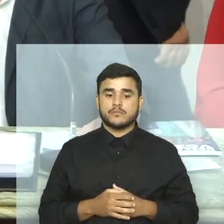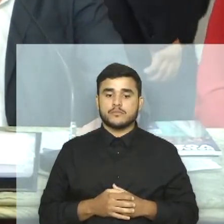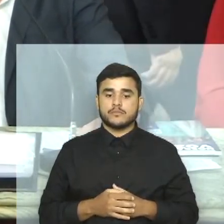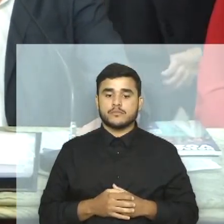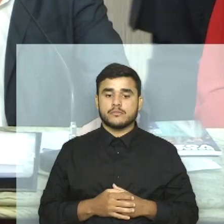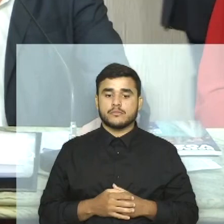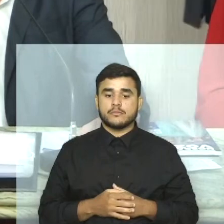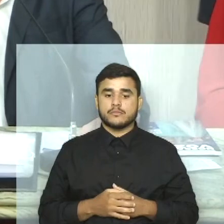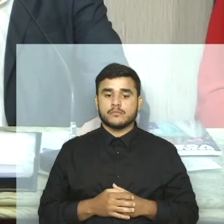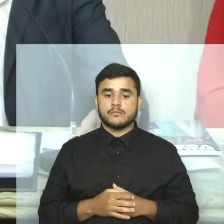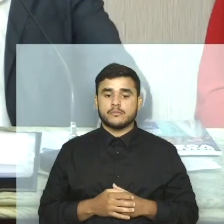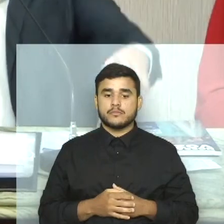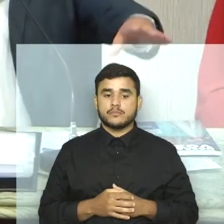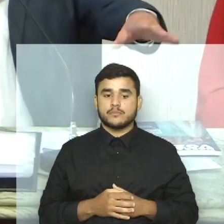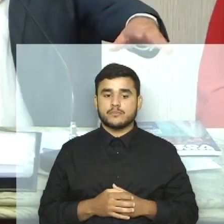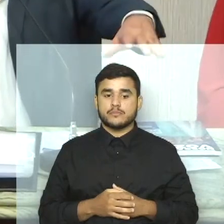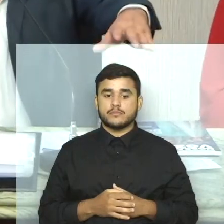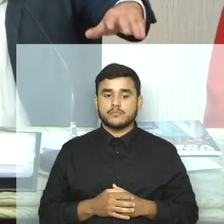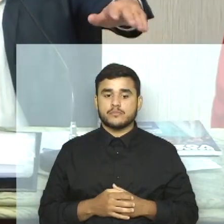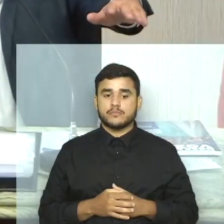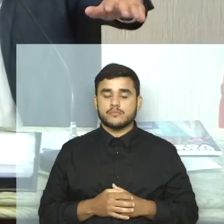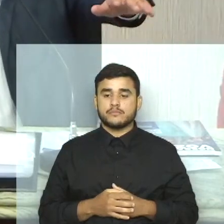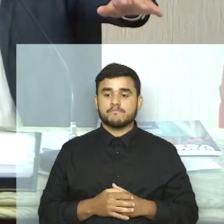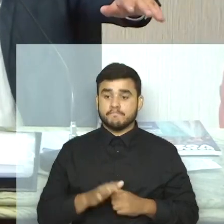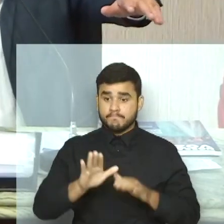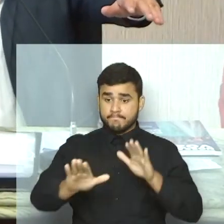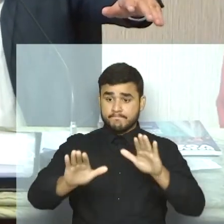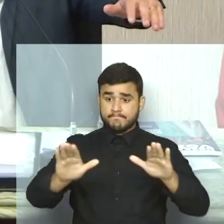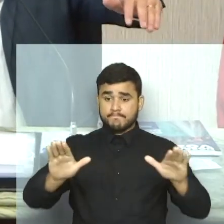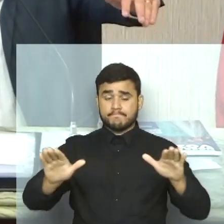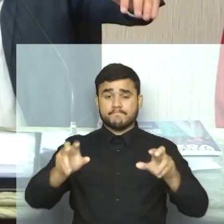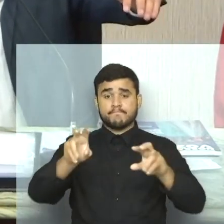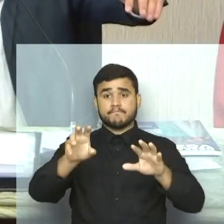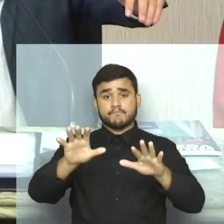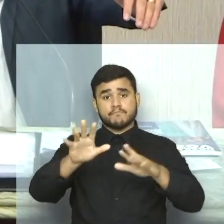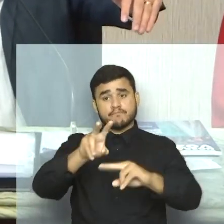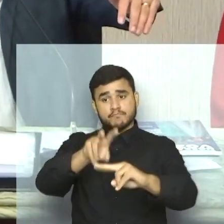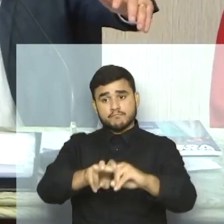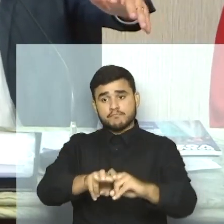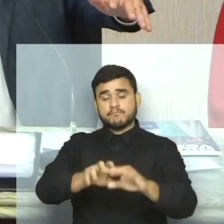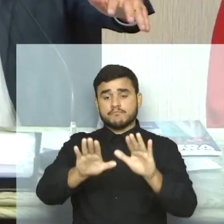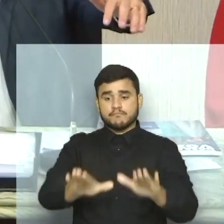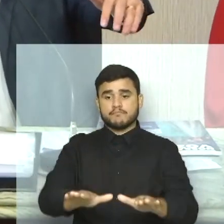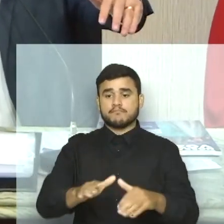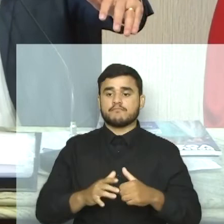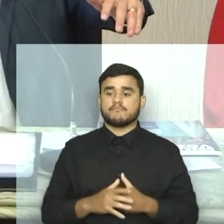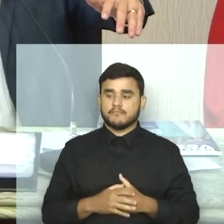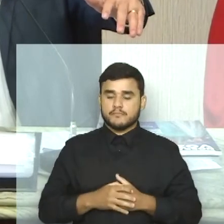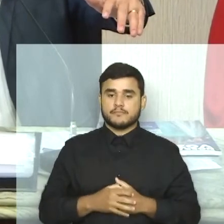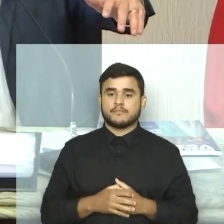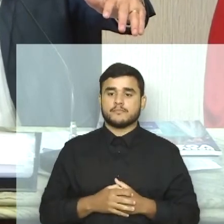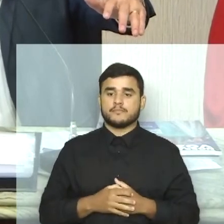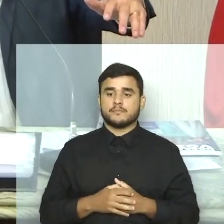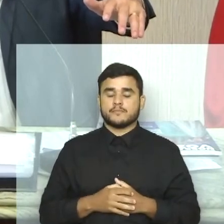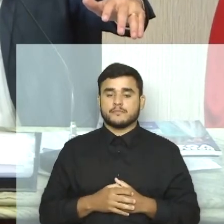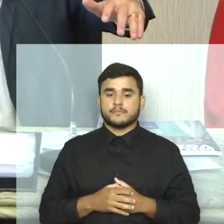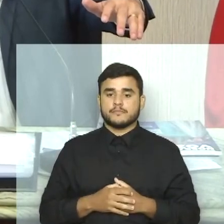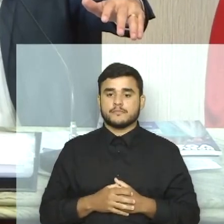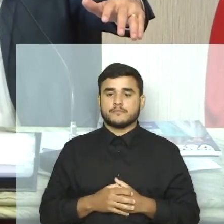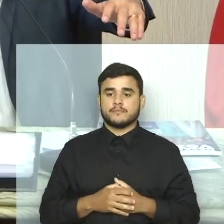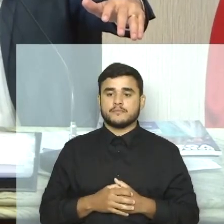eu gostaria que todos continuassem aí nos seus lugares. Por gentileza,